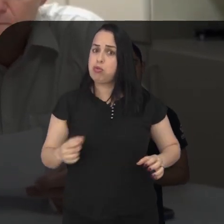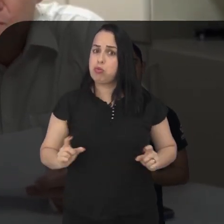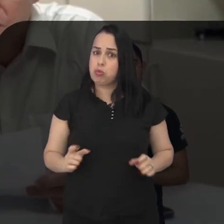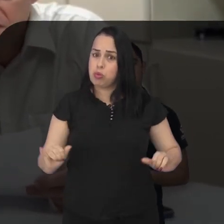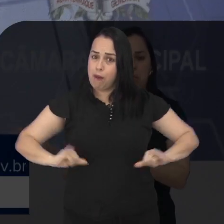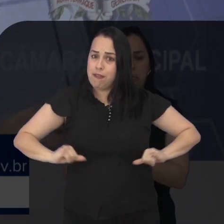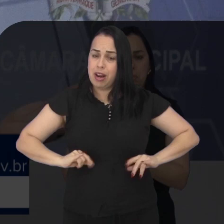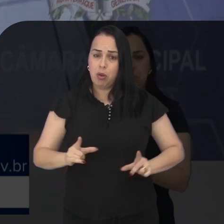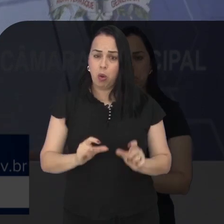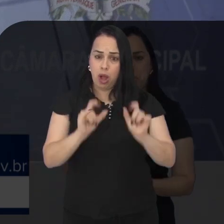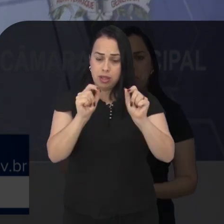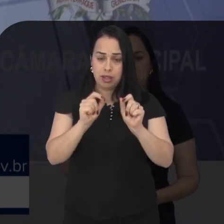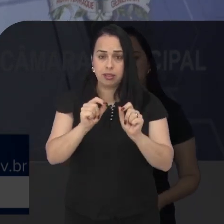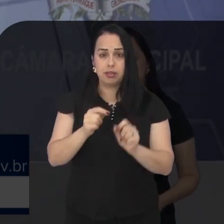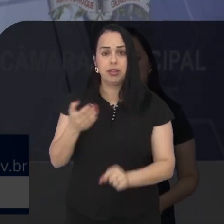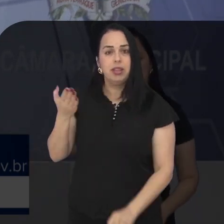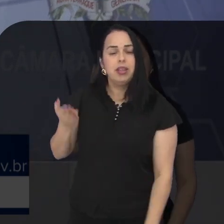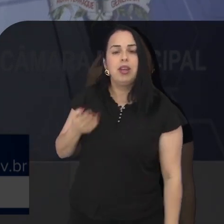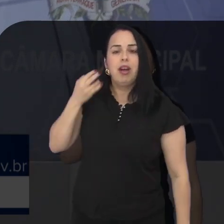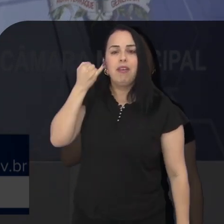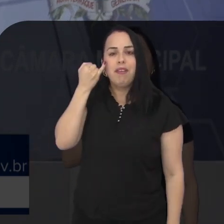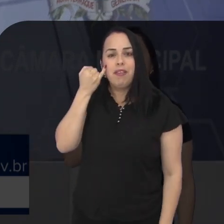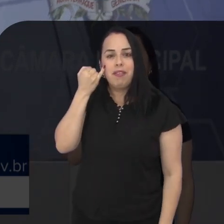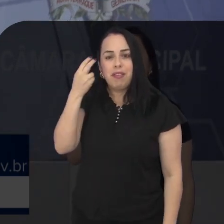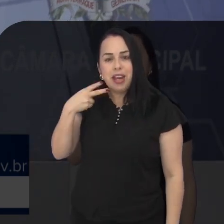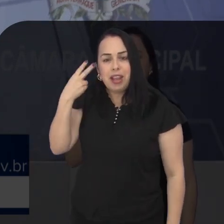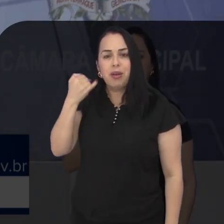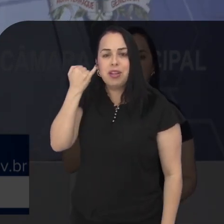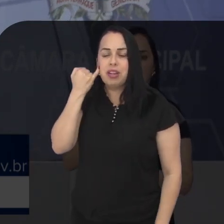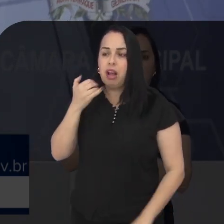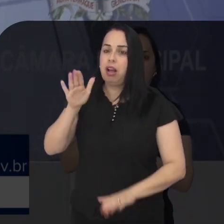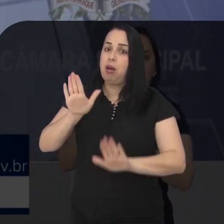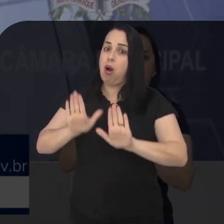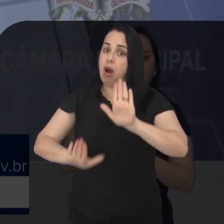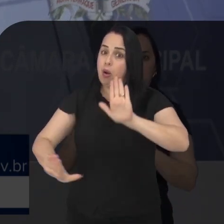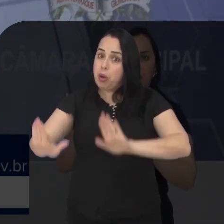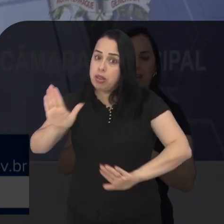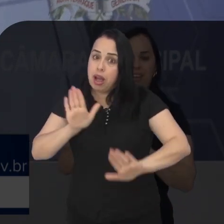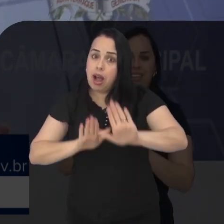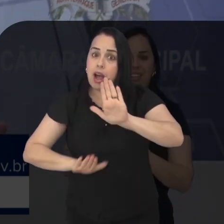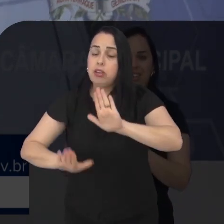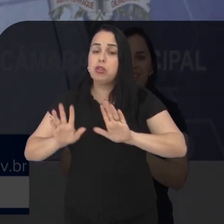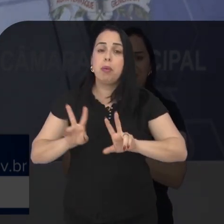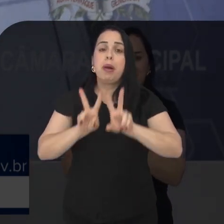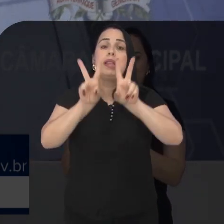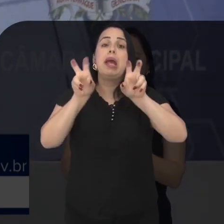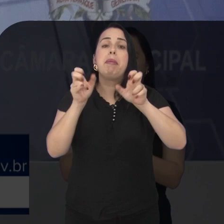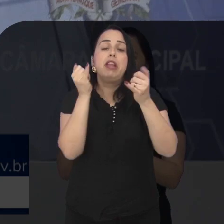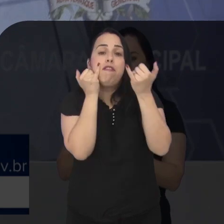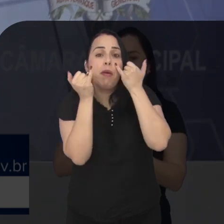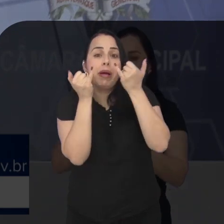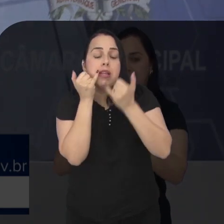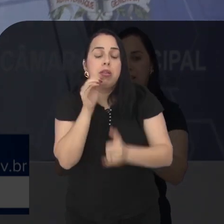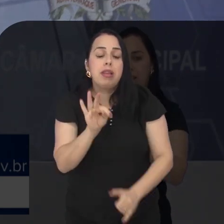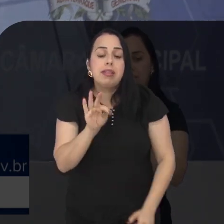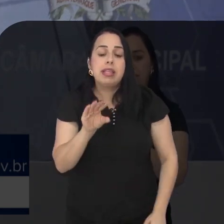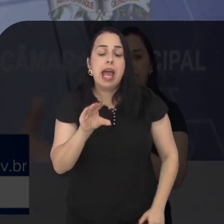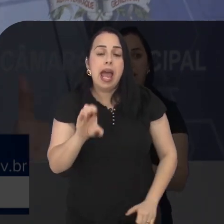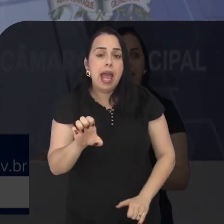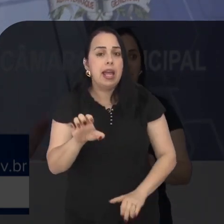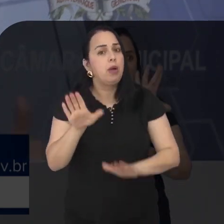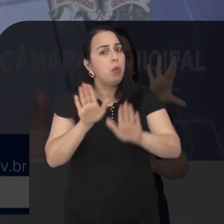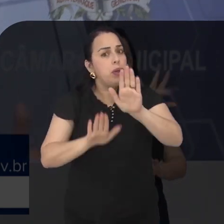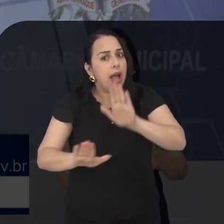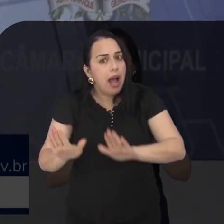de câncer. Já o vereador Zé Luiz pediu cautela nas informações sobre a decisão do Tribunal de Contas. Segundo o parlamentar,